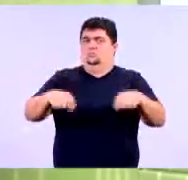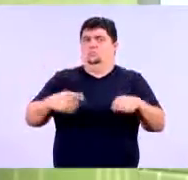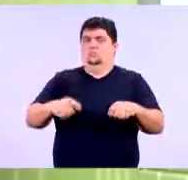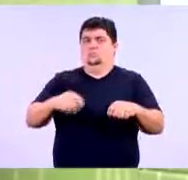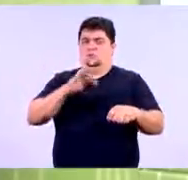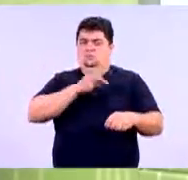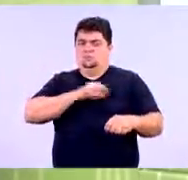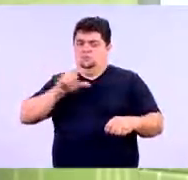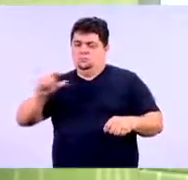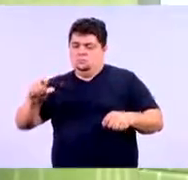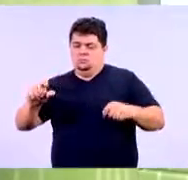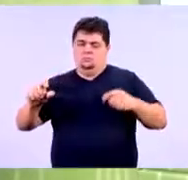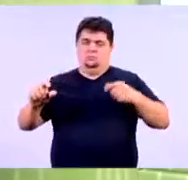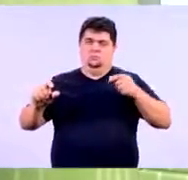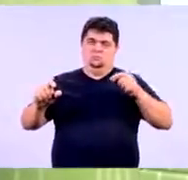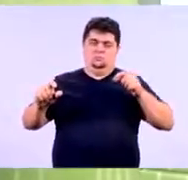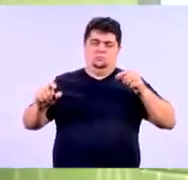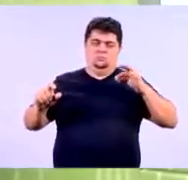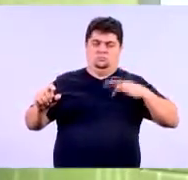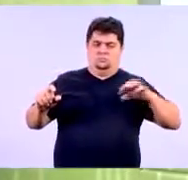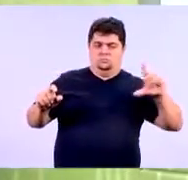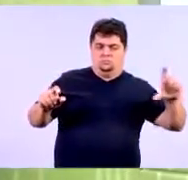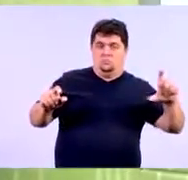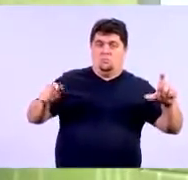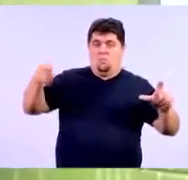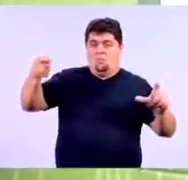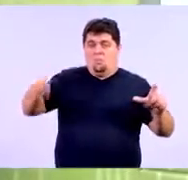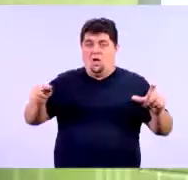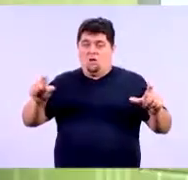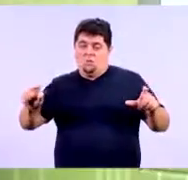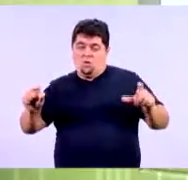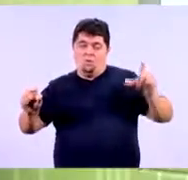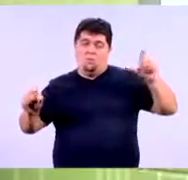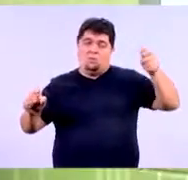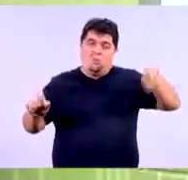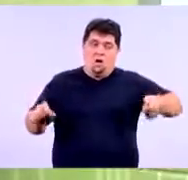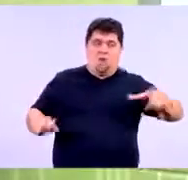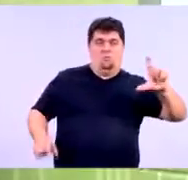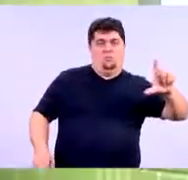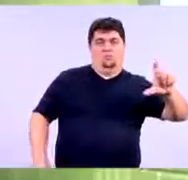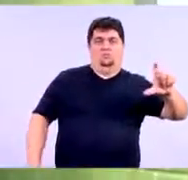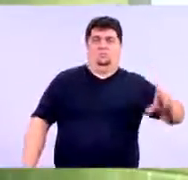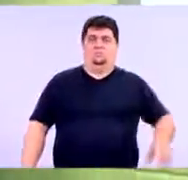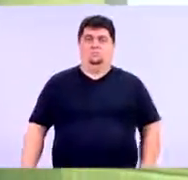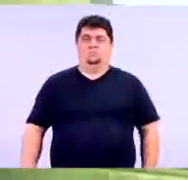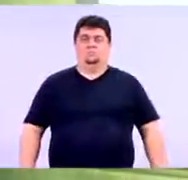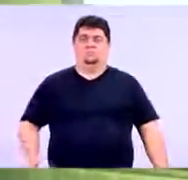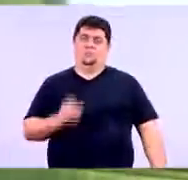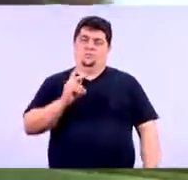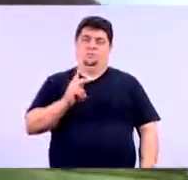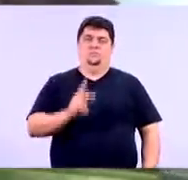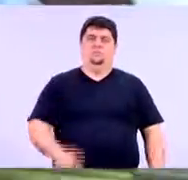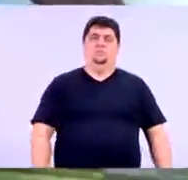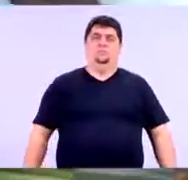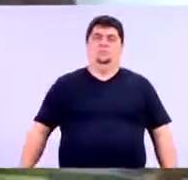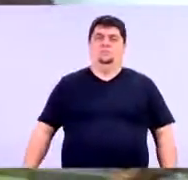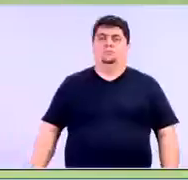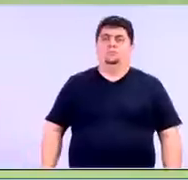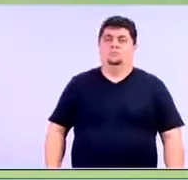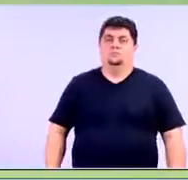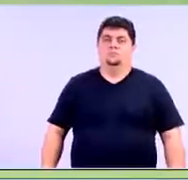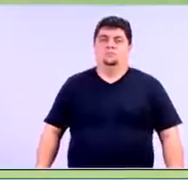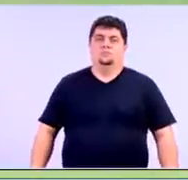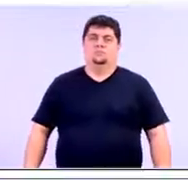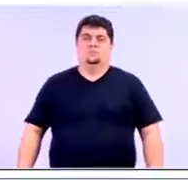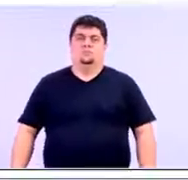tem a sua limitação e é em cima disso que o tributo sobrecairá. Pois bem, vamos dar